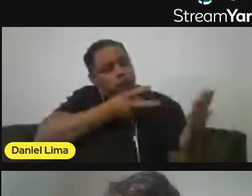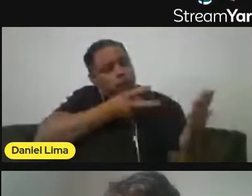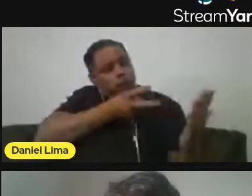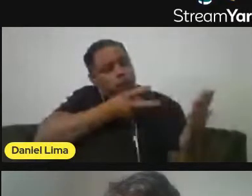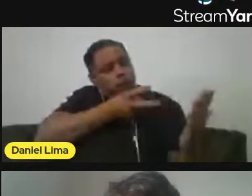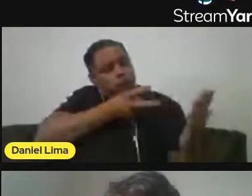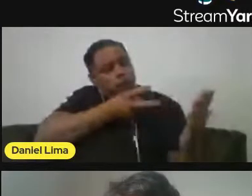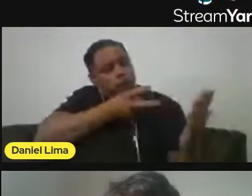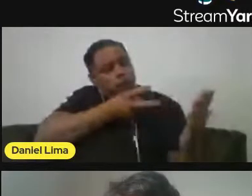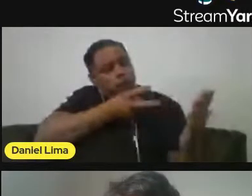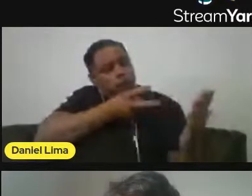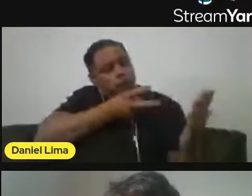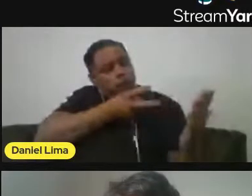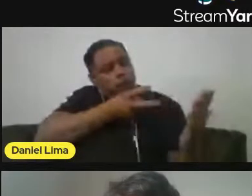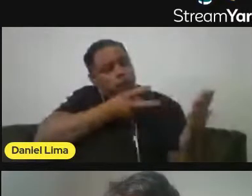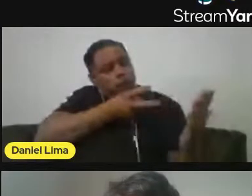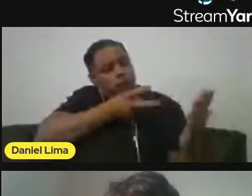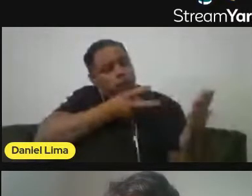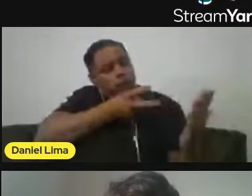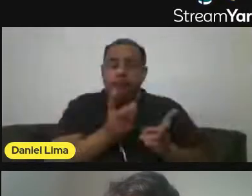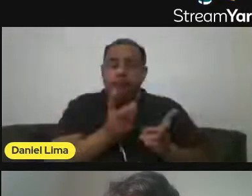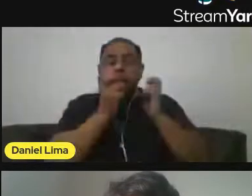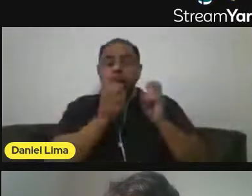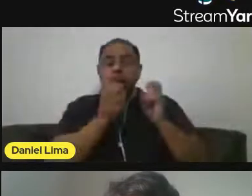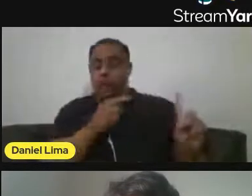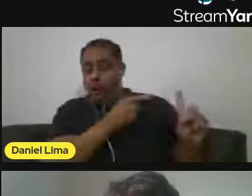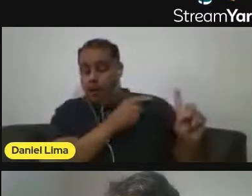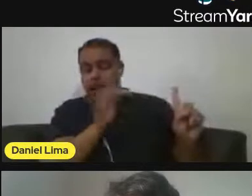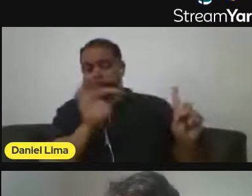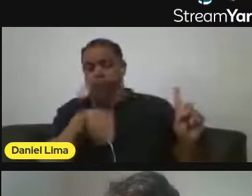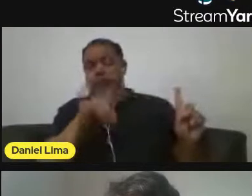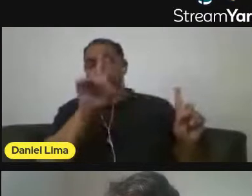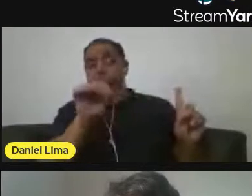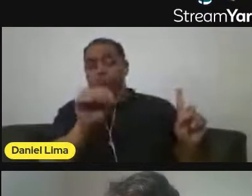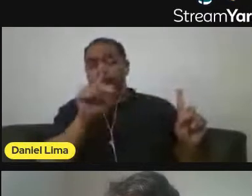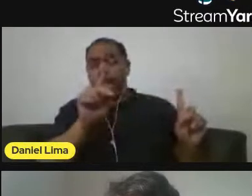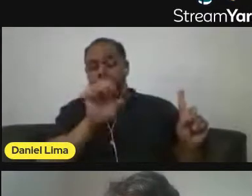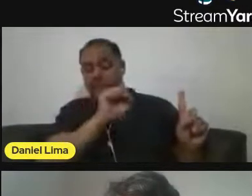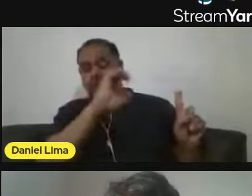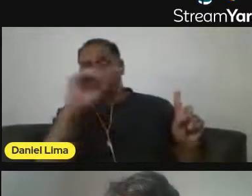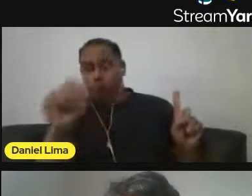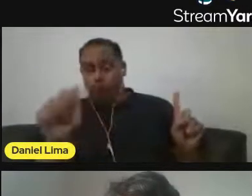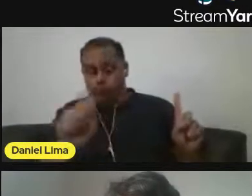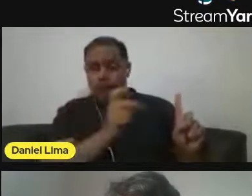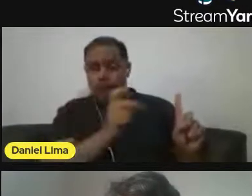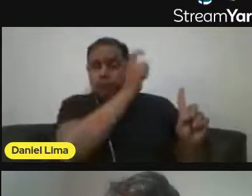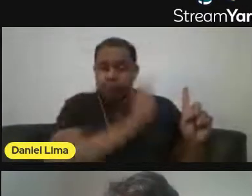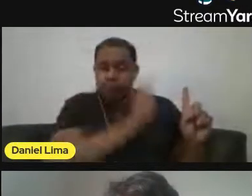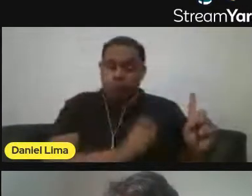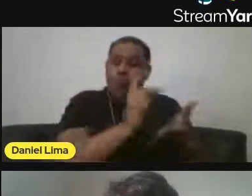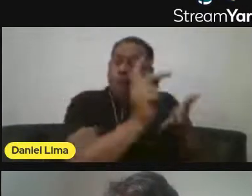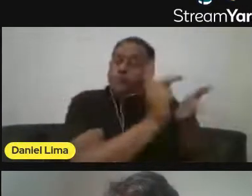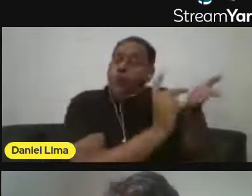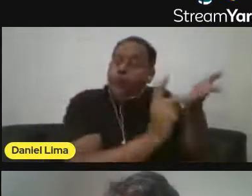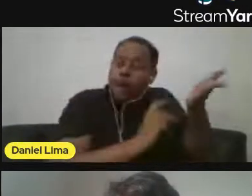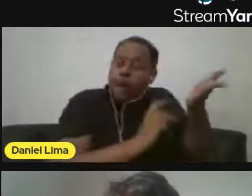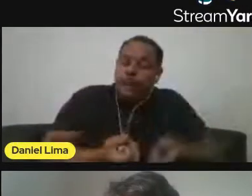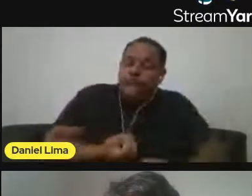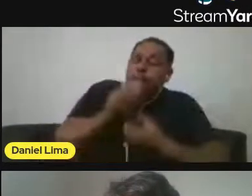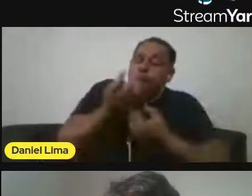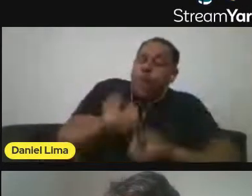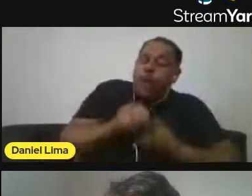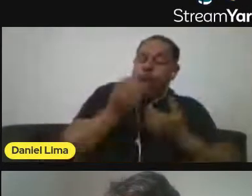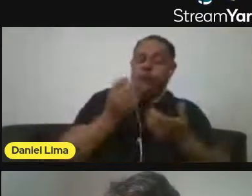ele é um poeta um tanto quanto singular, né? Essa proposta das diversas facetas,